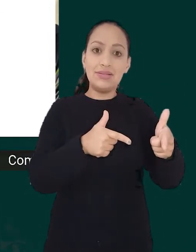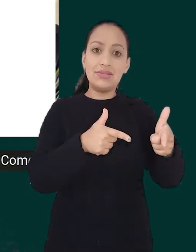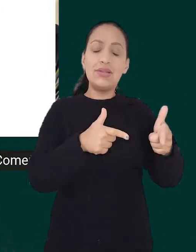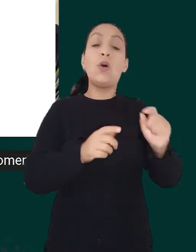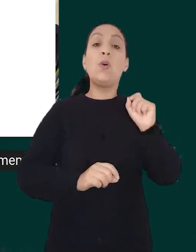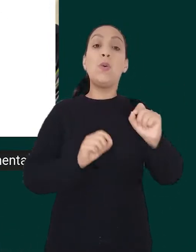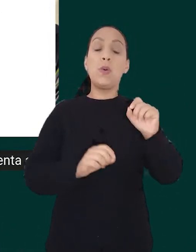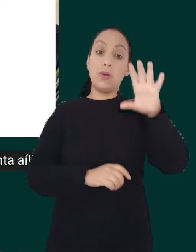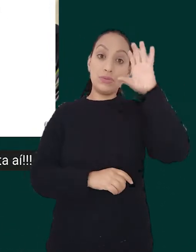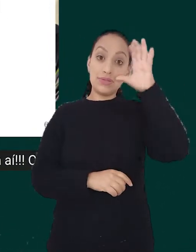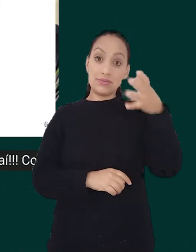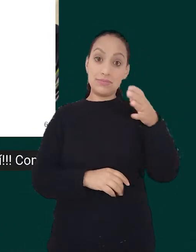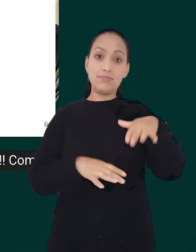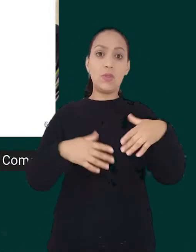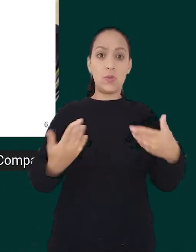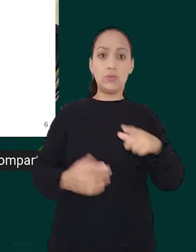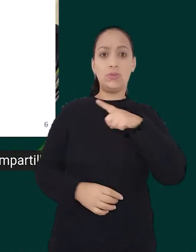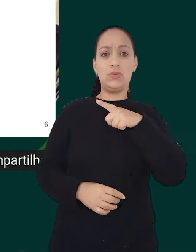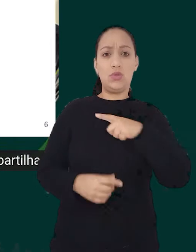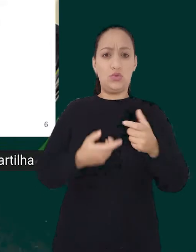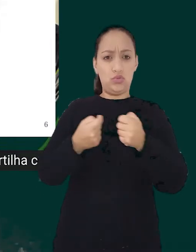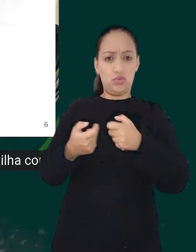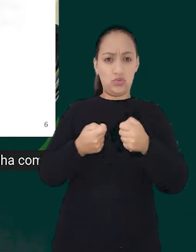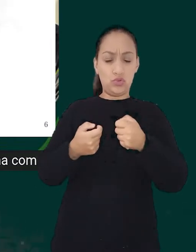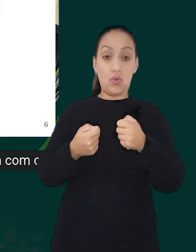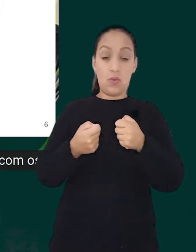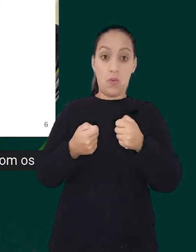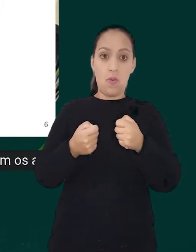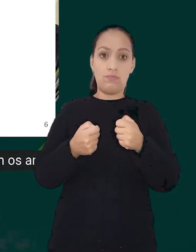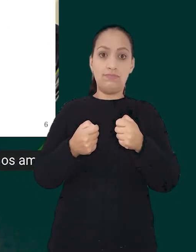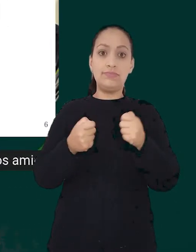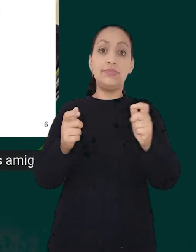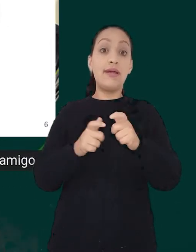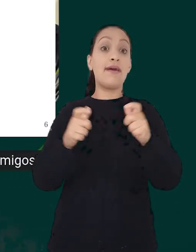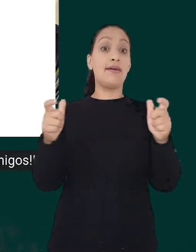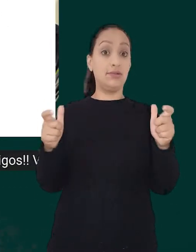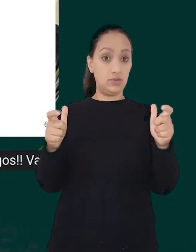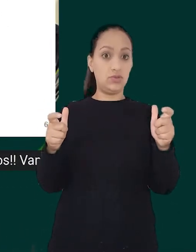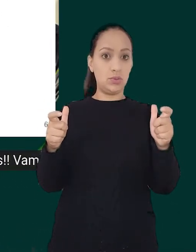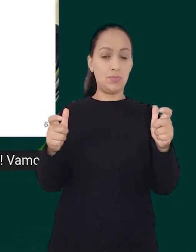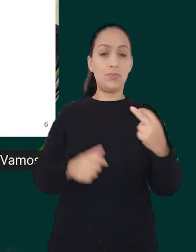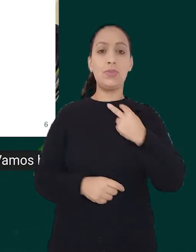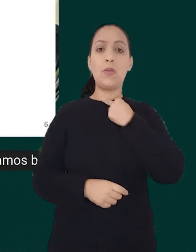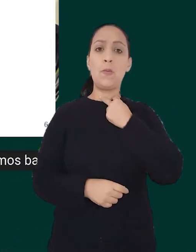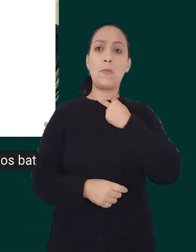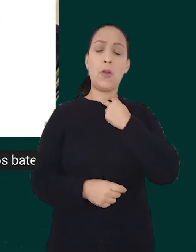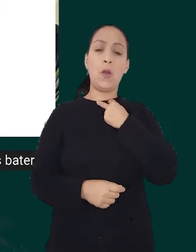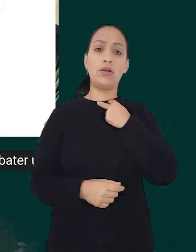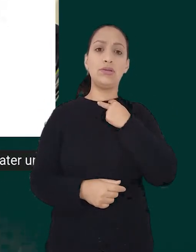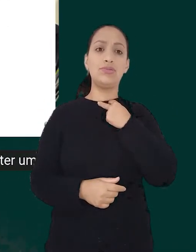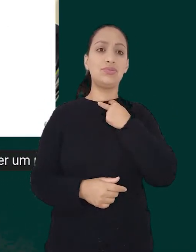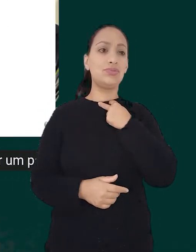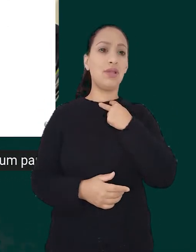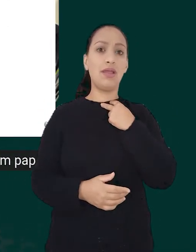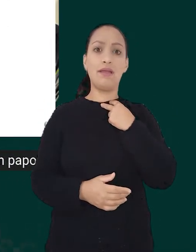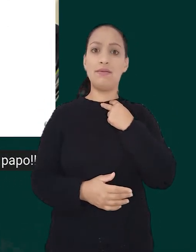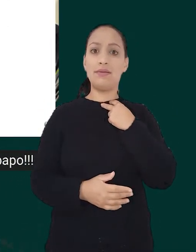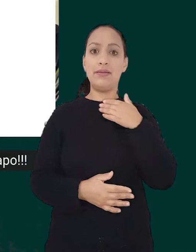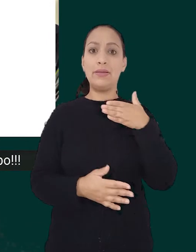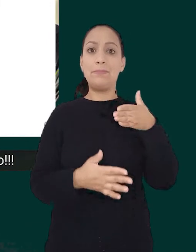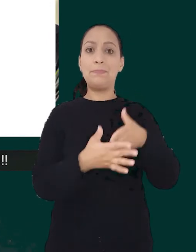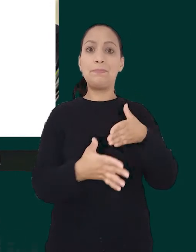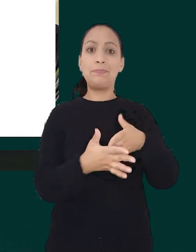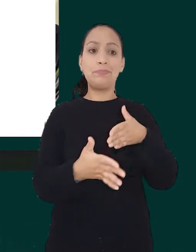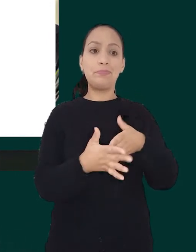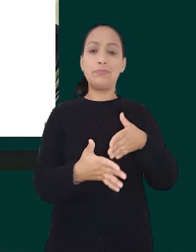acontecia? Quando a gente tem um jogo muito grande, tu tem que também, não pode impedir que um jogador vença, porque isso